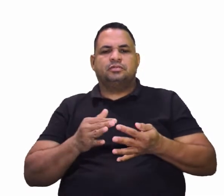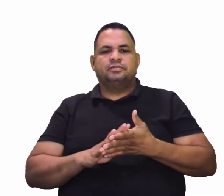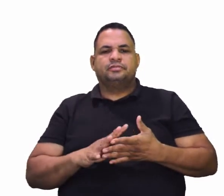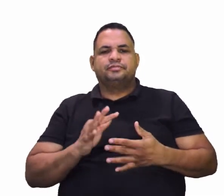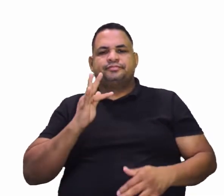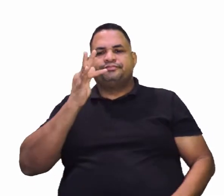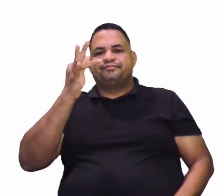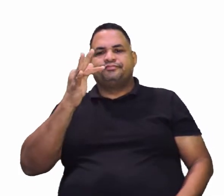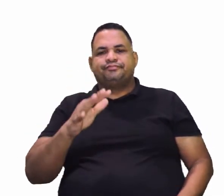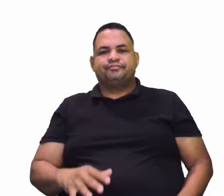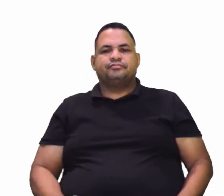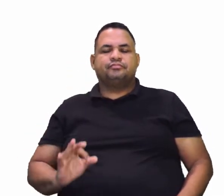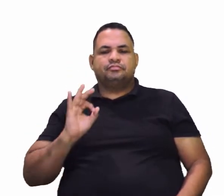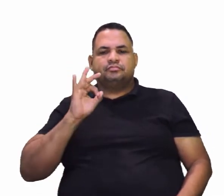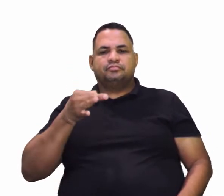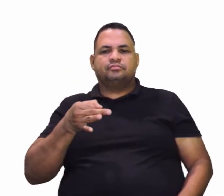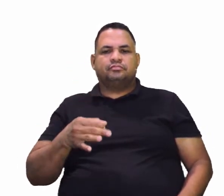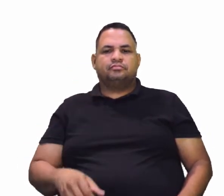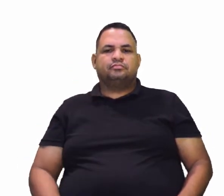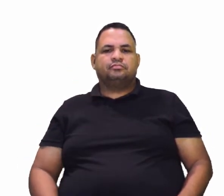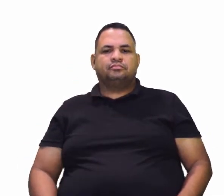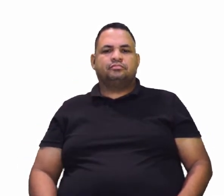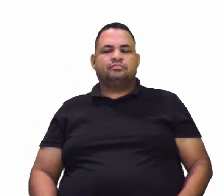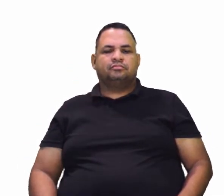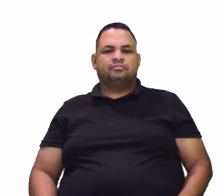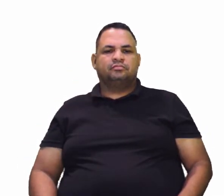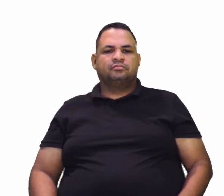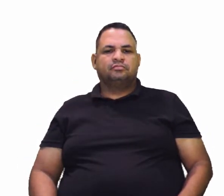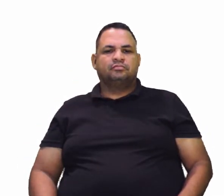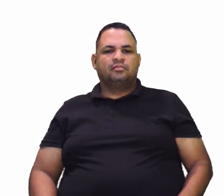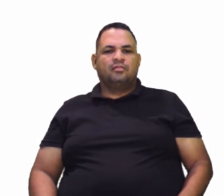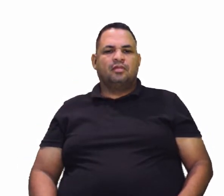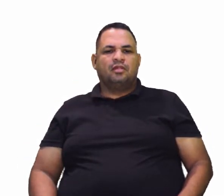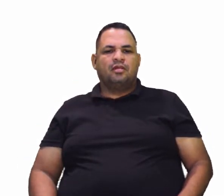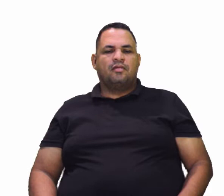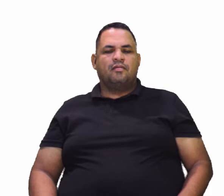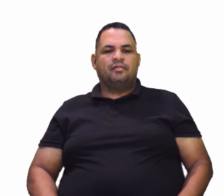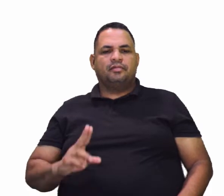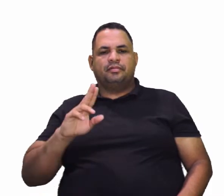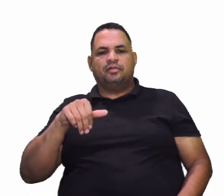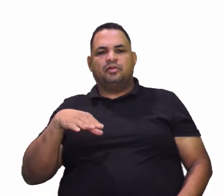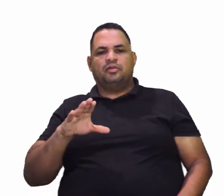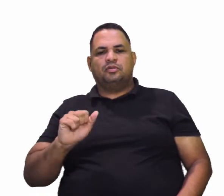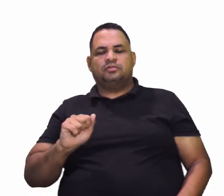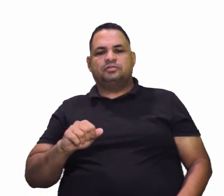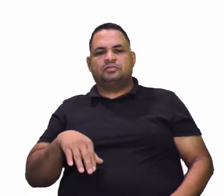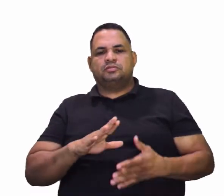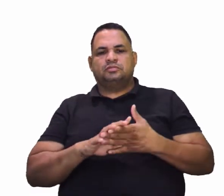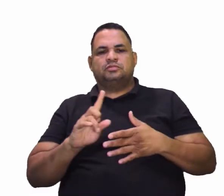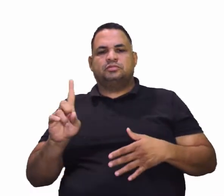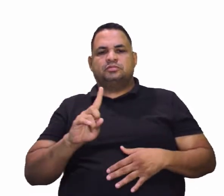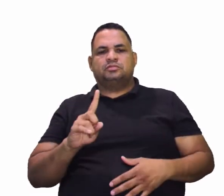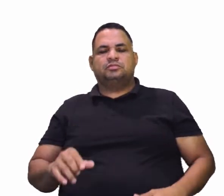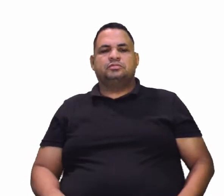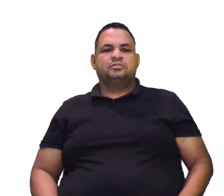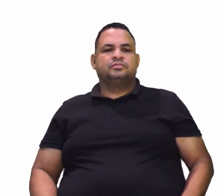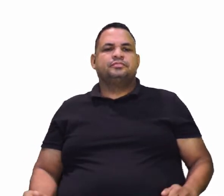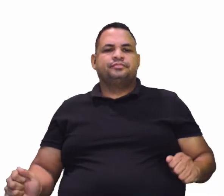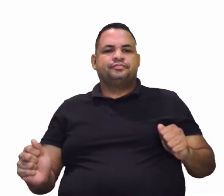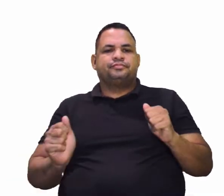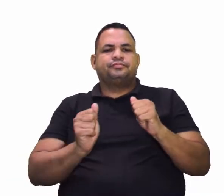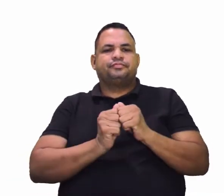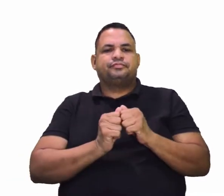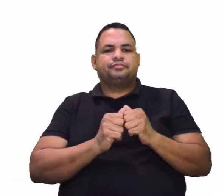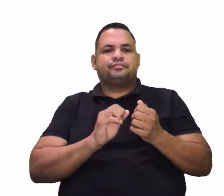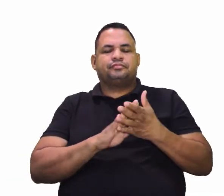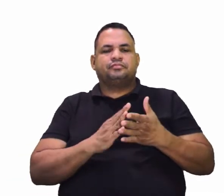de futuro, certo? Então, they will not see. Esse not, que é minha partícula negativa, ele vem a tiracolo entre o